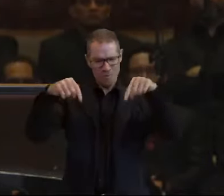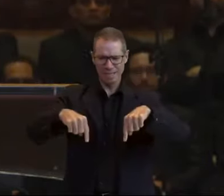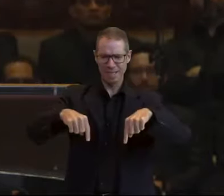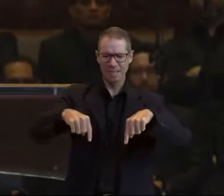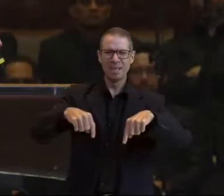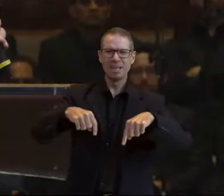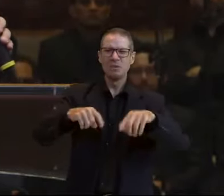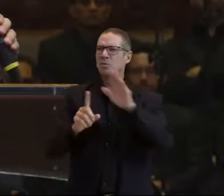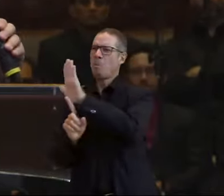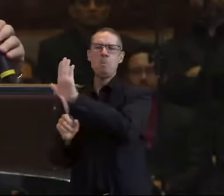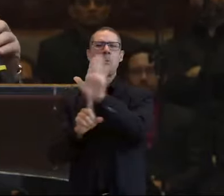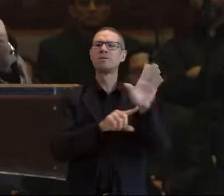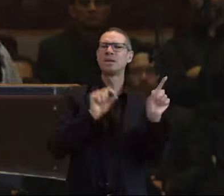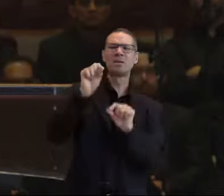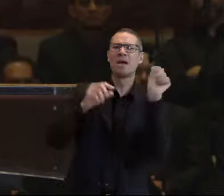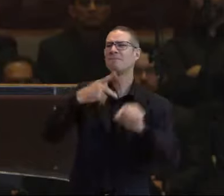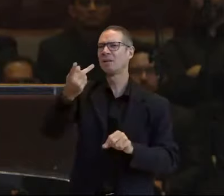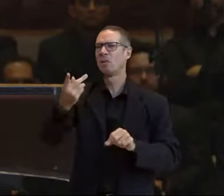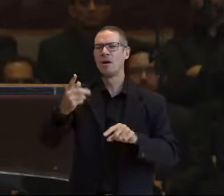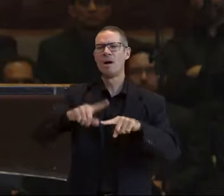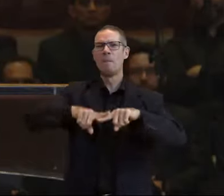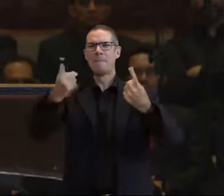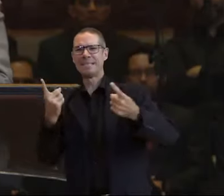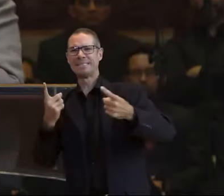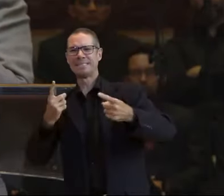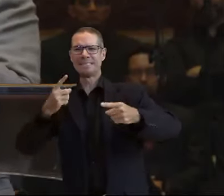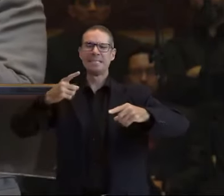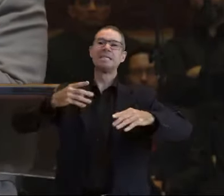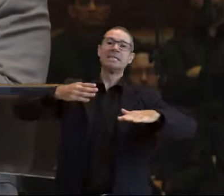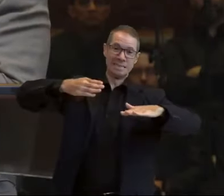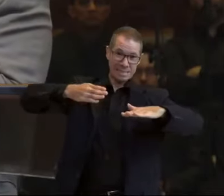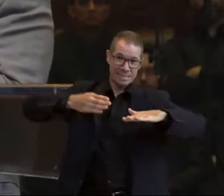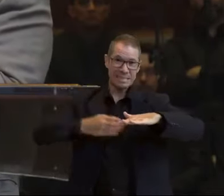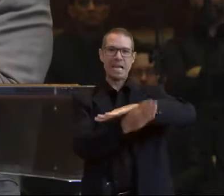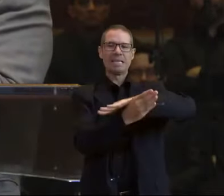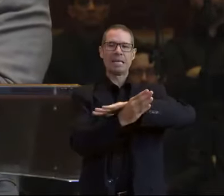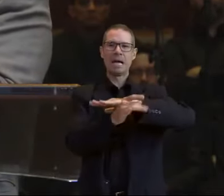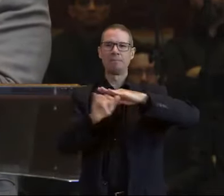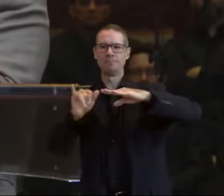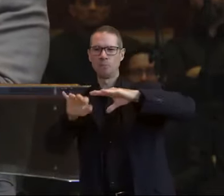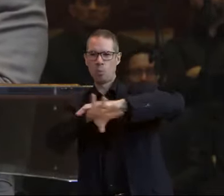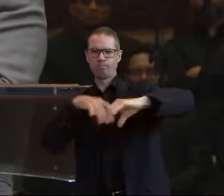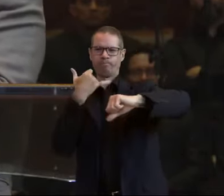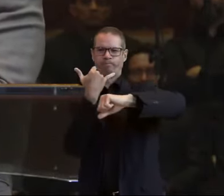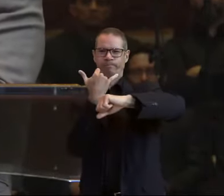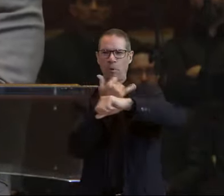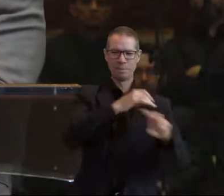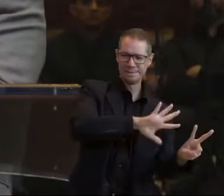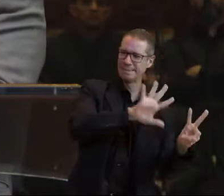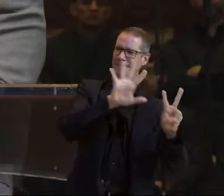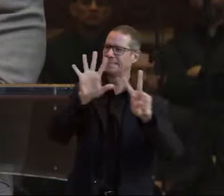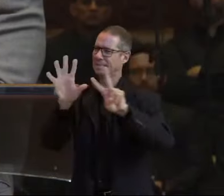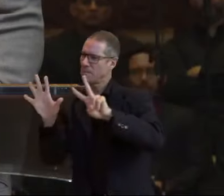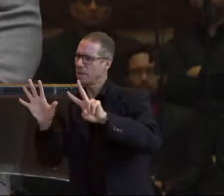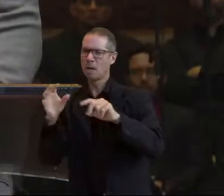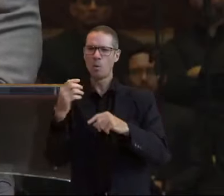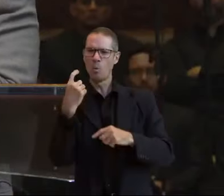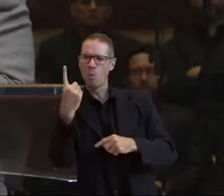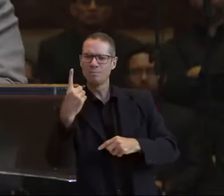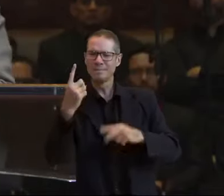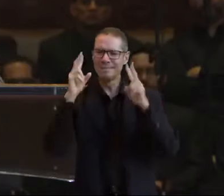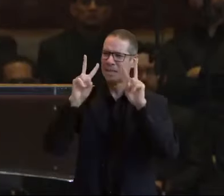só mostrando quem falou. Mas se você entrar lá no YouTube, você vai encontrar para cada dia da semana um testemunho diferente.